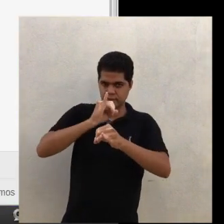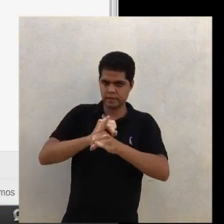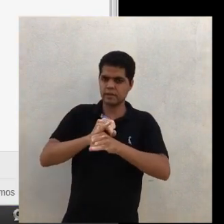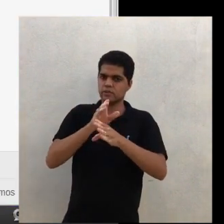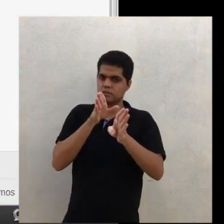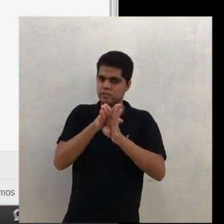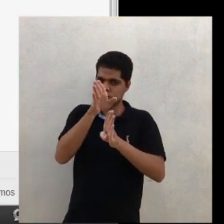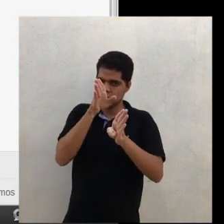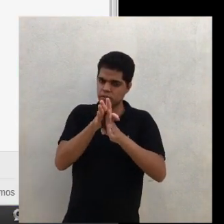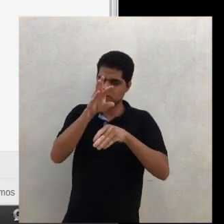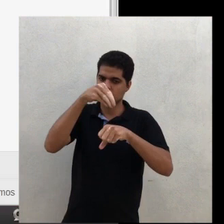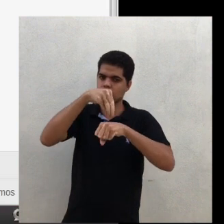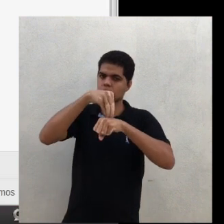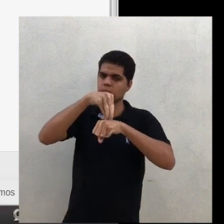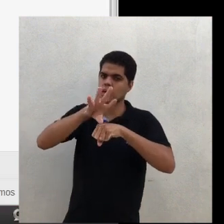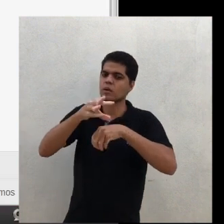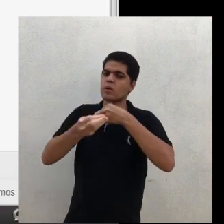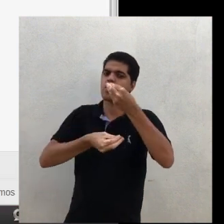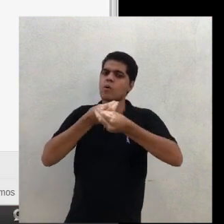aqui, ó,